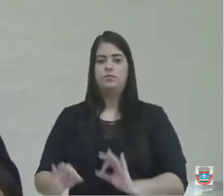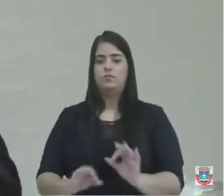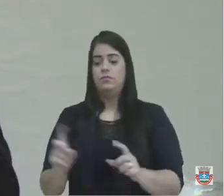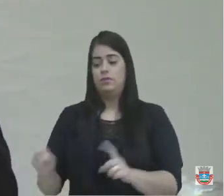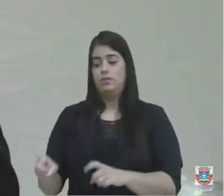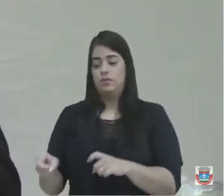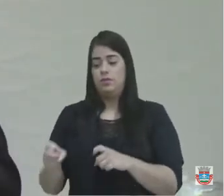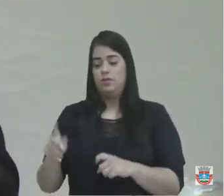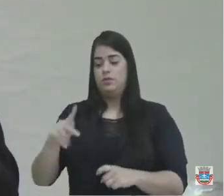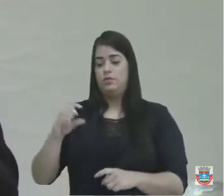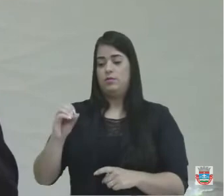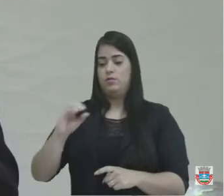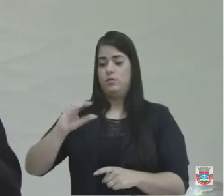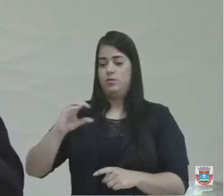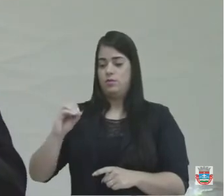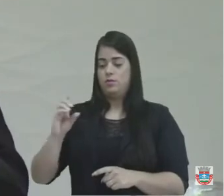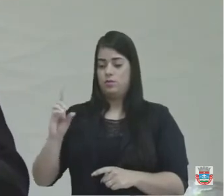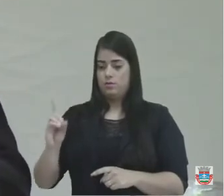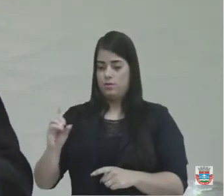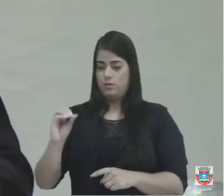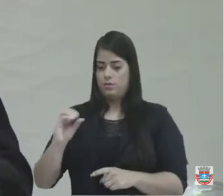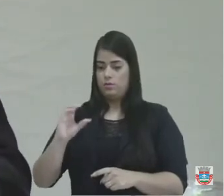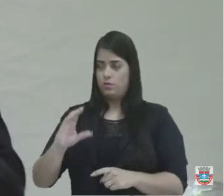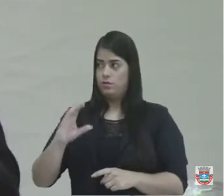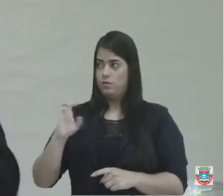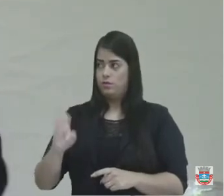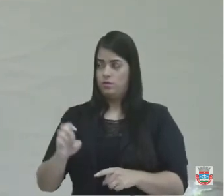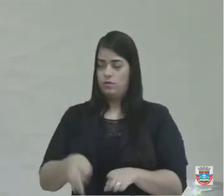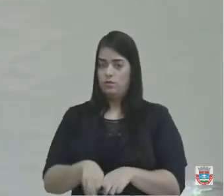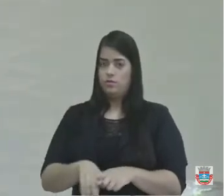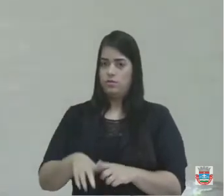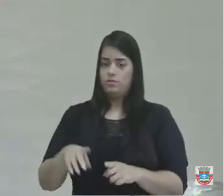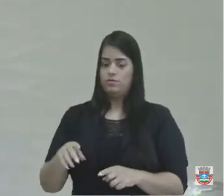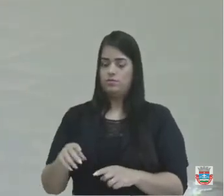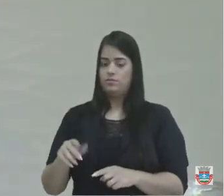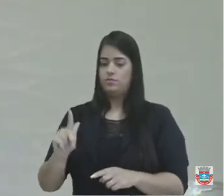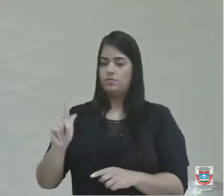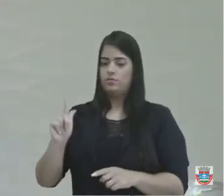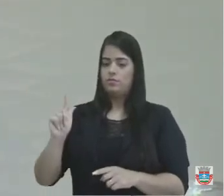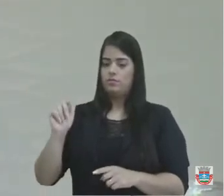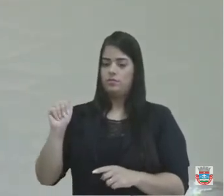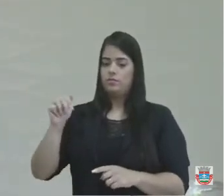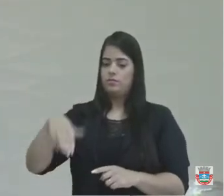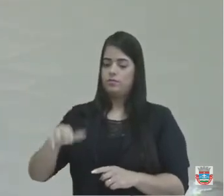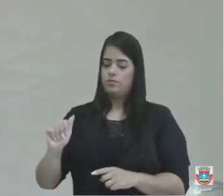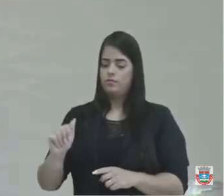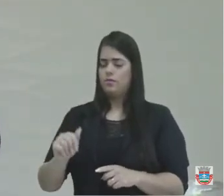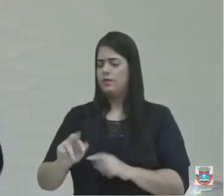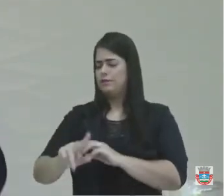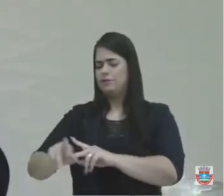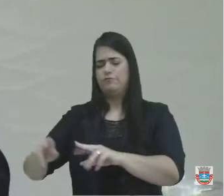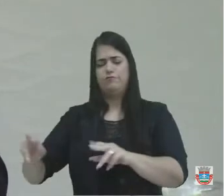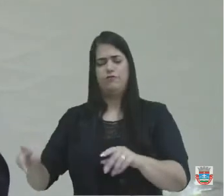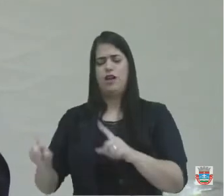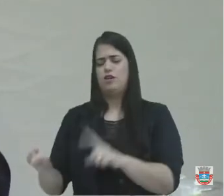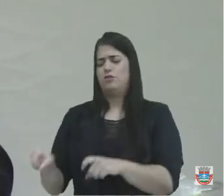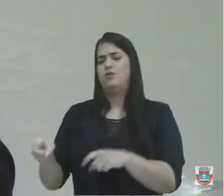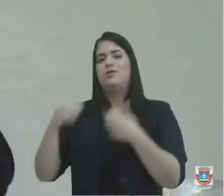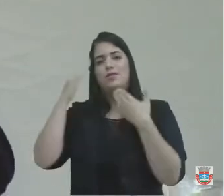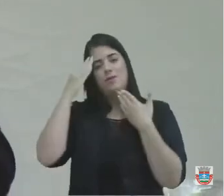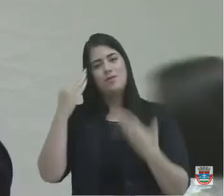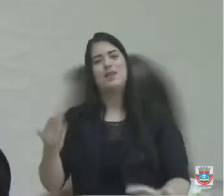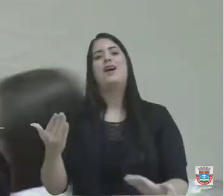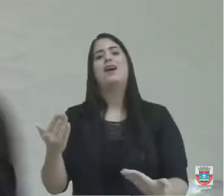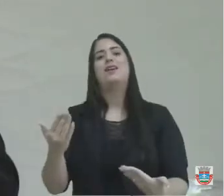de Poço doce serrote segredo Gama Armazém açude novo em Milho branco então quero agradecer aí